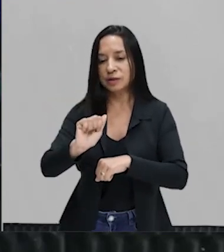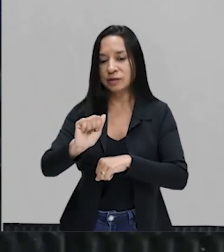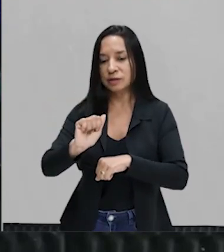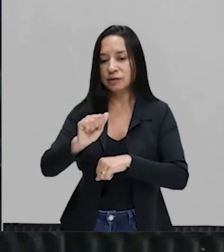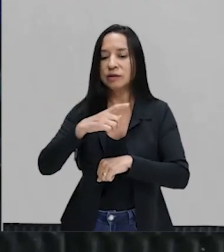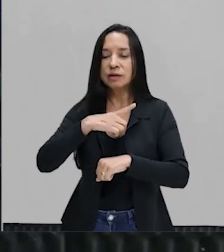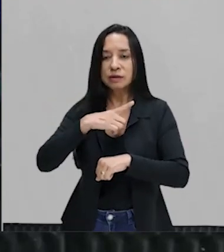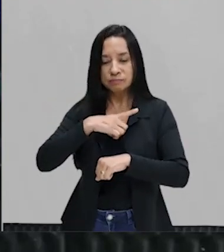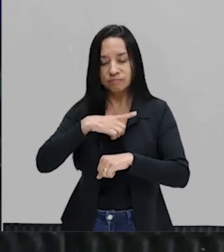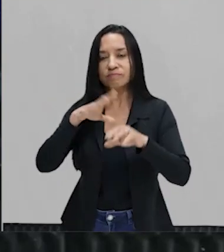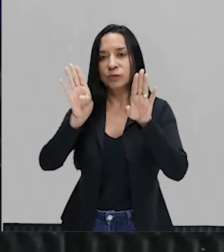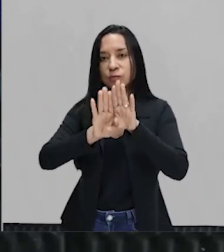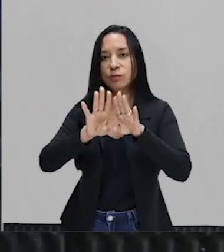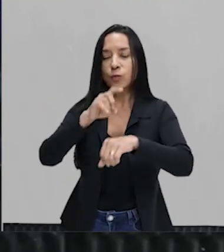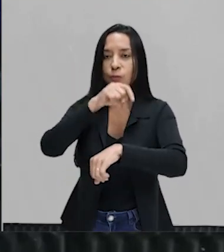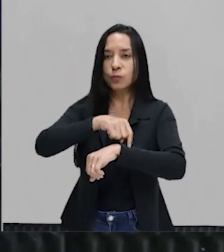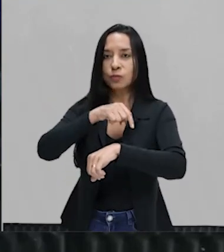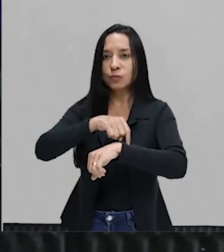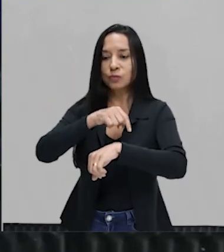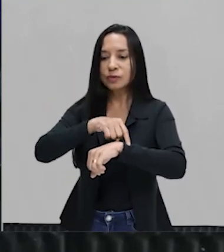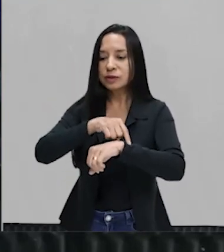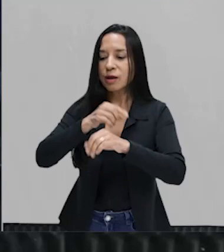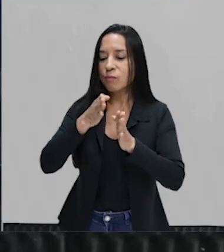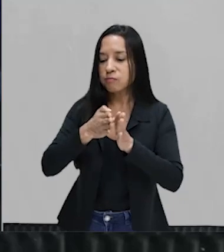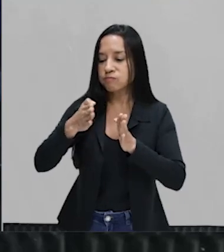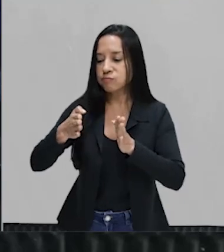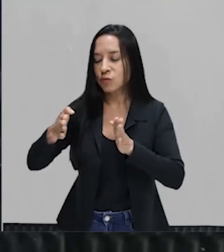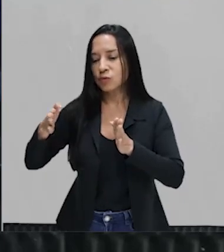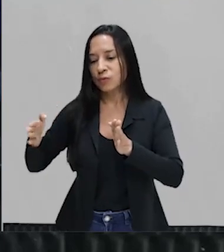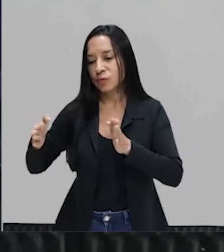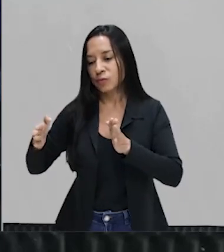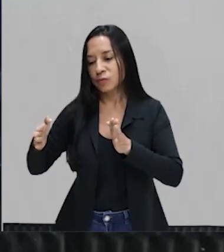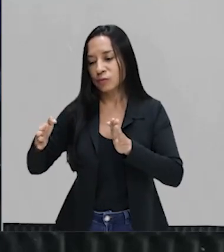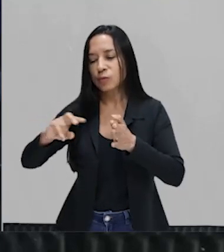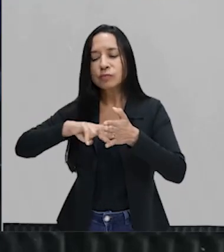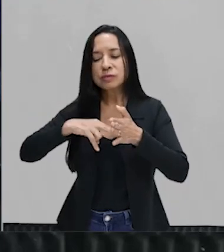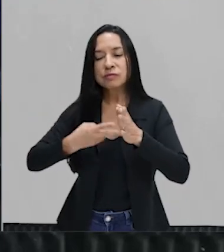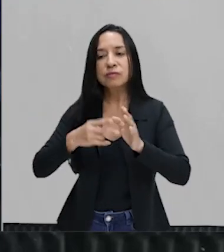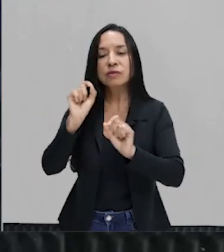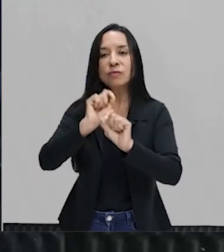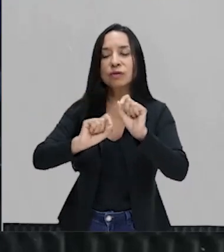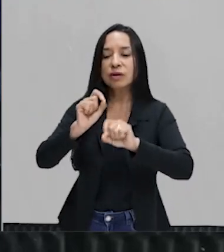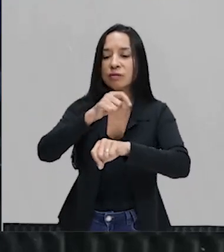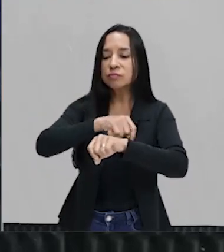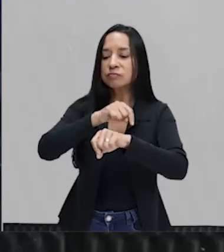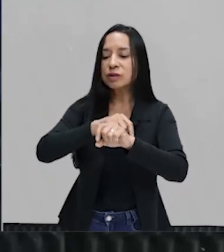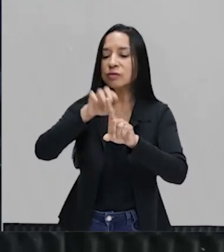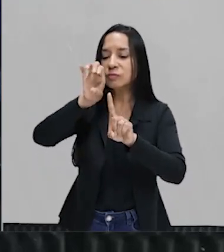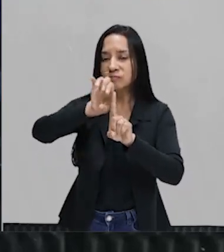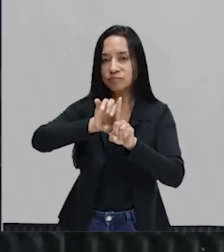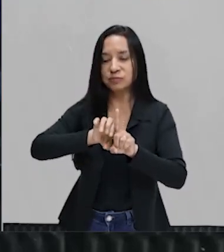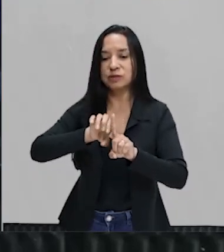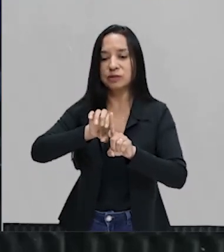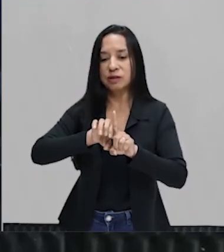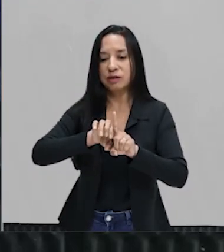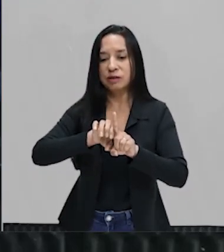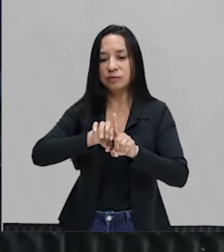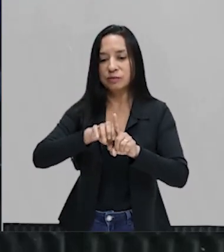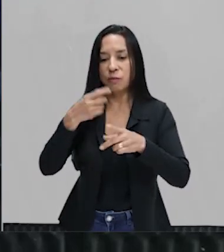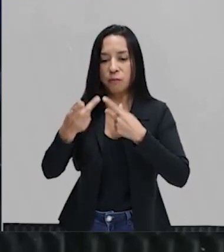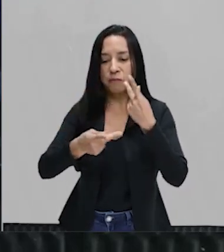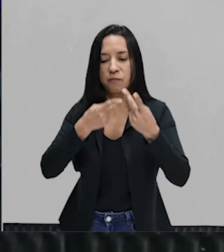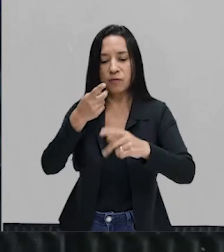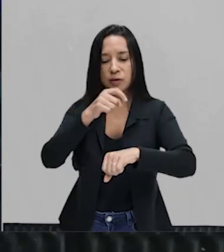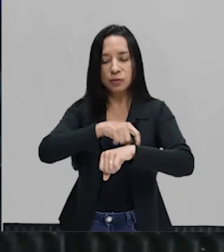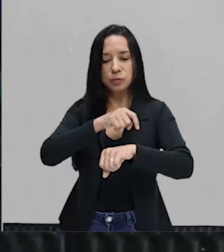cronológico. O tempo cronológico é o tempo dos calendários. Falar do tempo cronológico, você fala do tempo dos